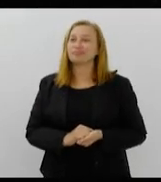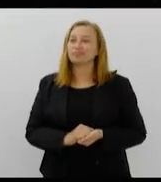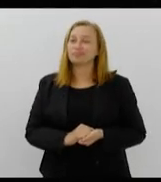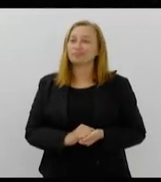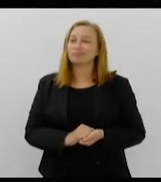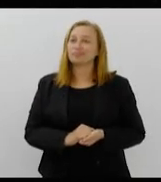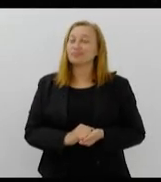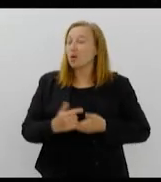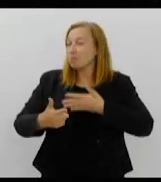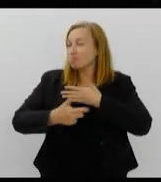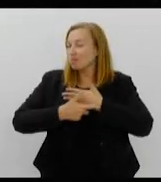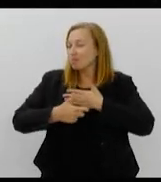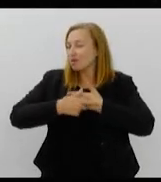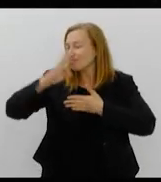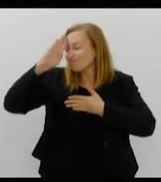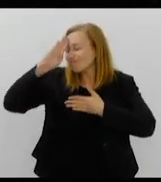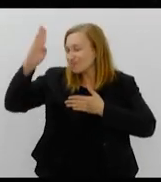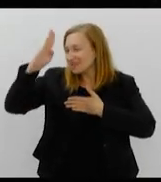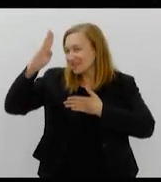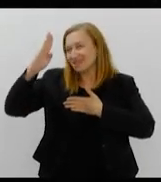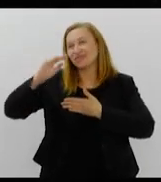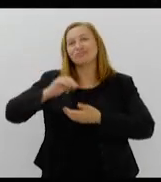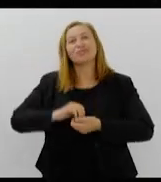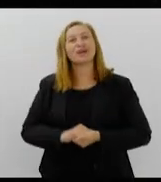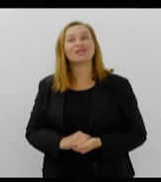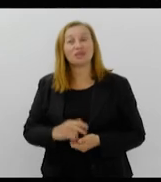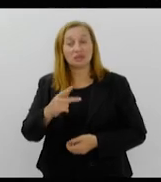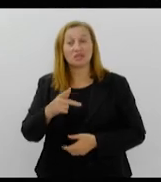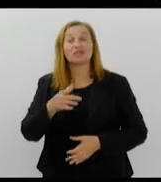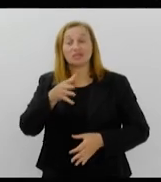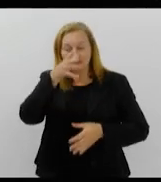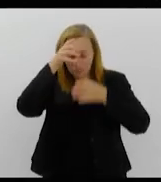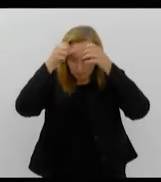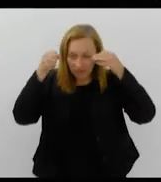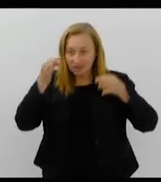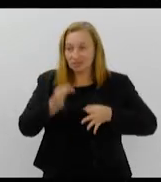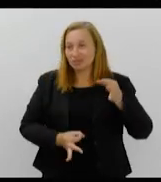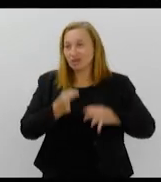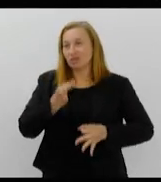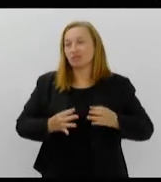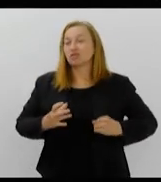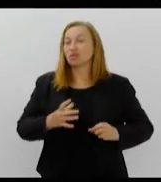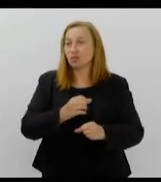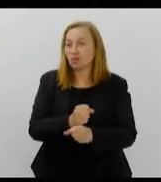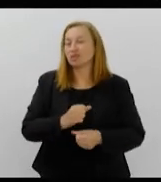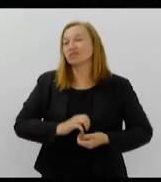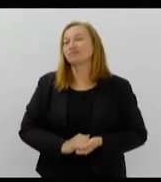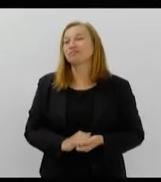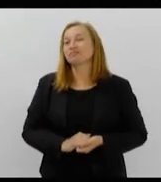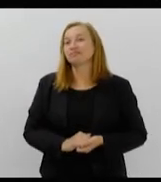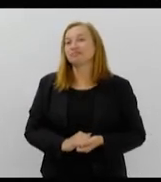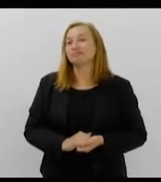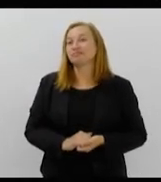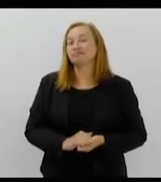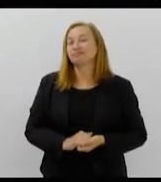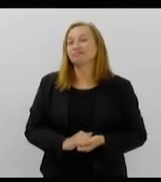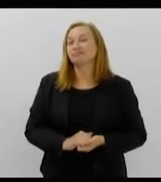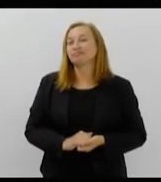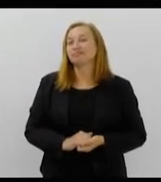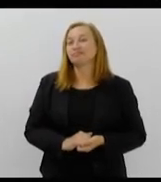o papel fundamental que tem o Tribunal de Contas, né,